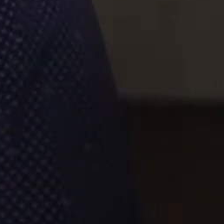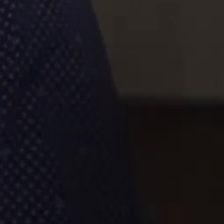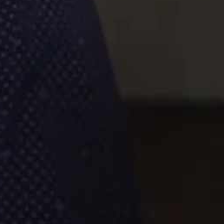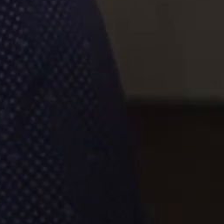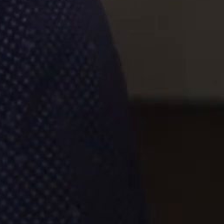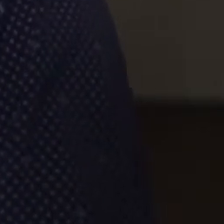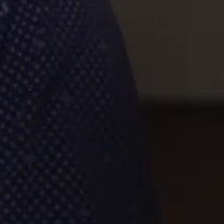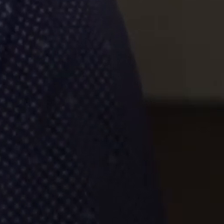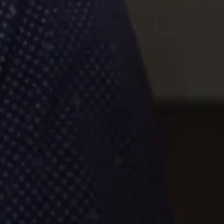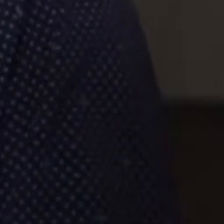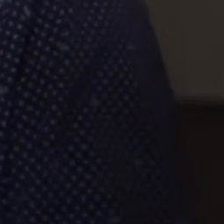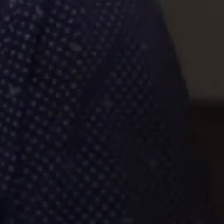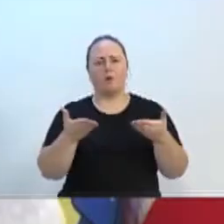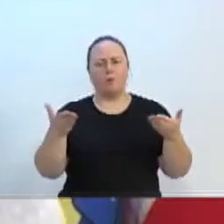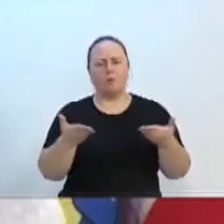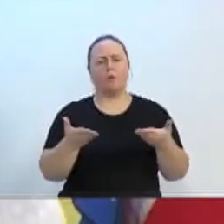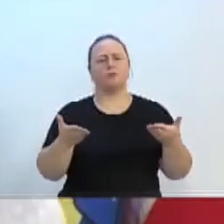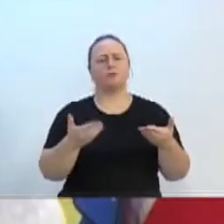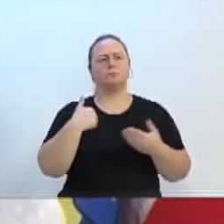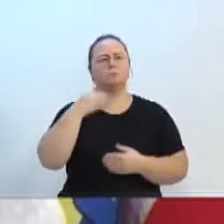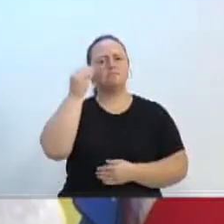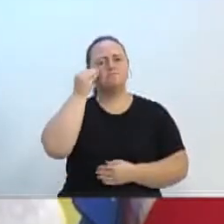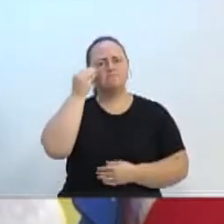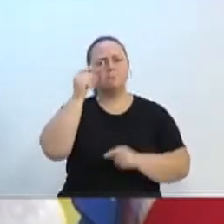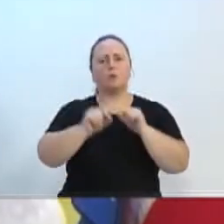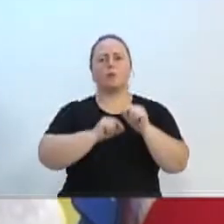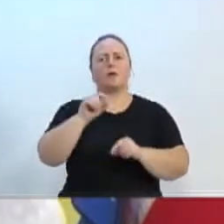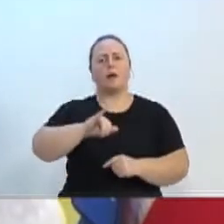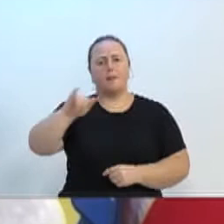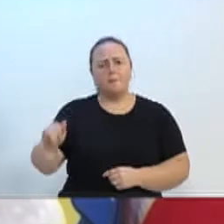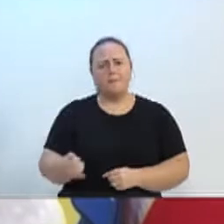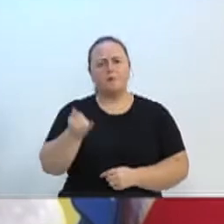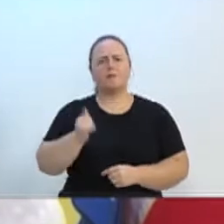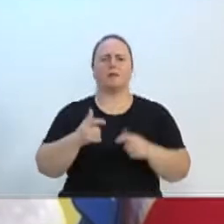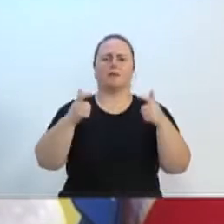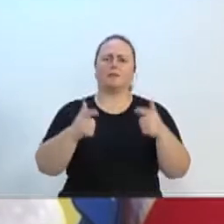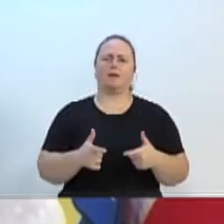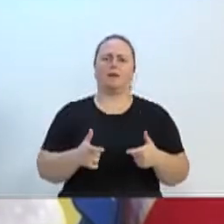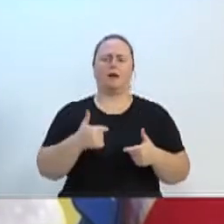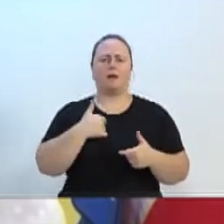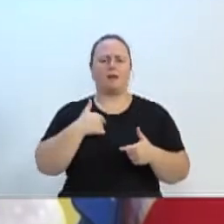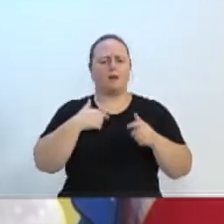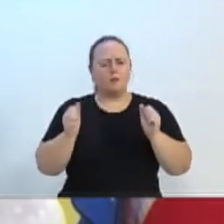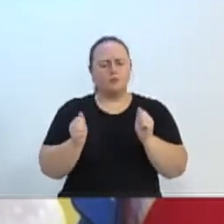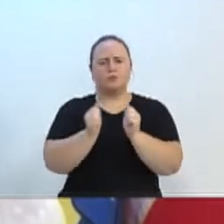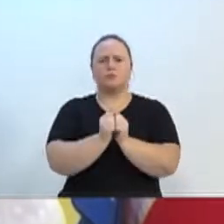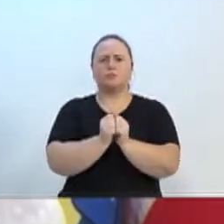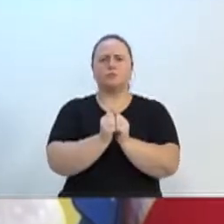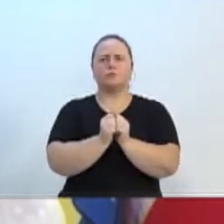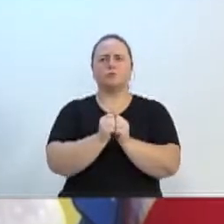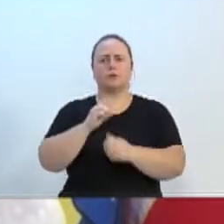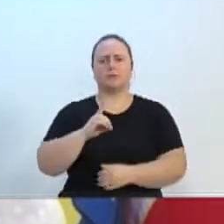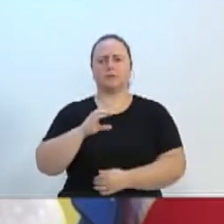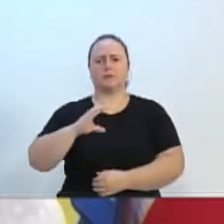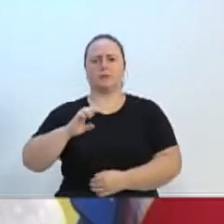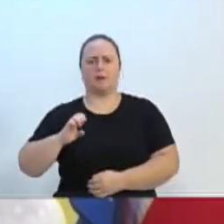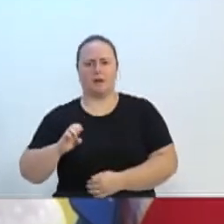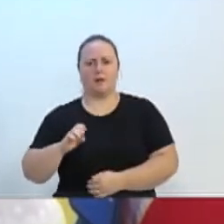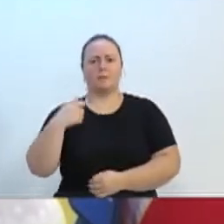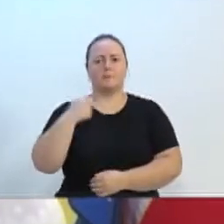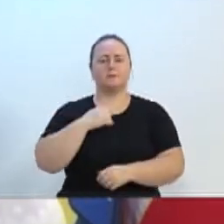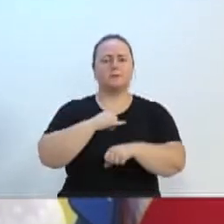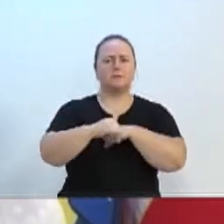evitar esse aumento do número de casos aqui em blumenau ou acadêmico do curso de medicina da furb gustavo ramos está em e